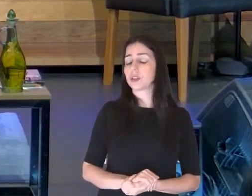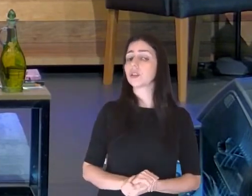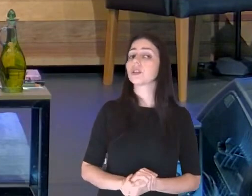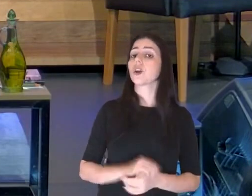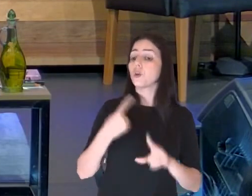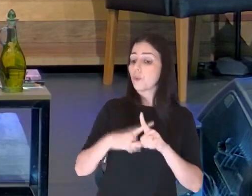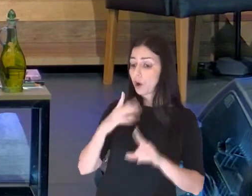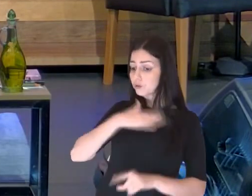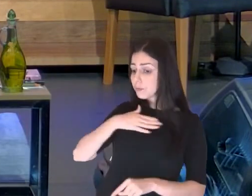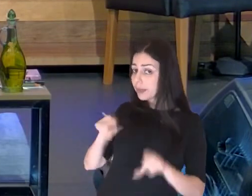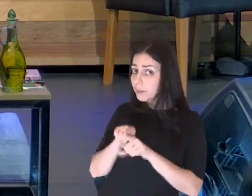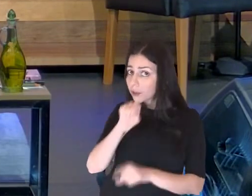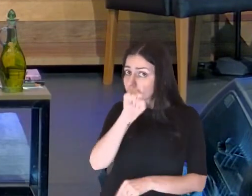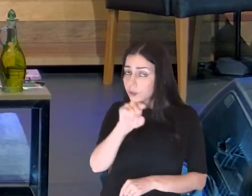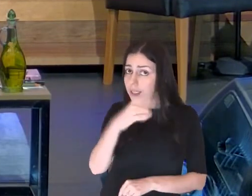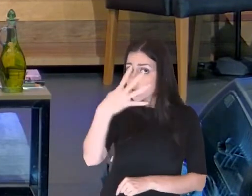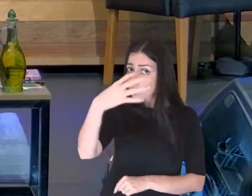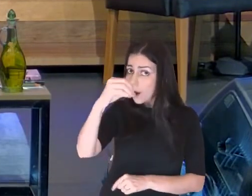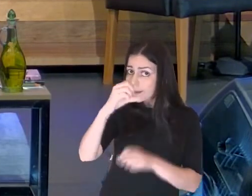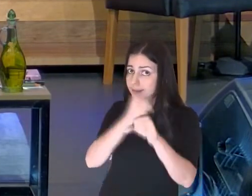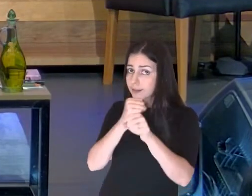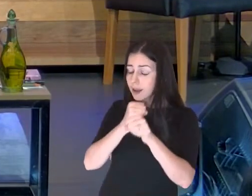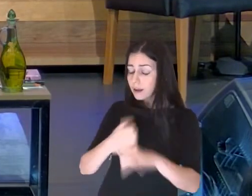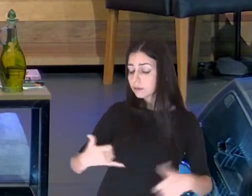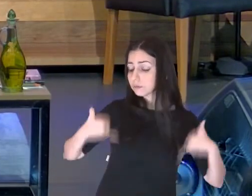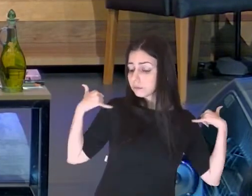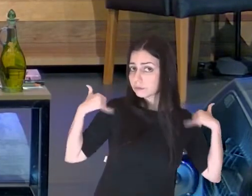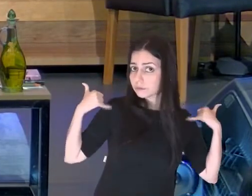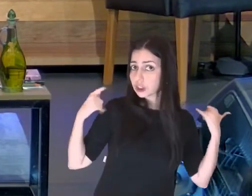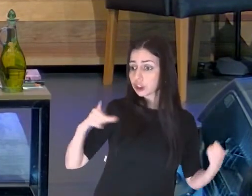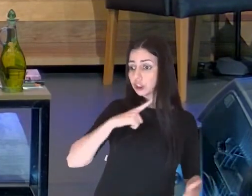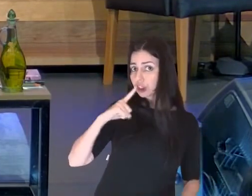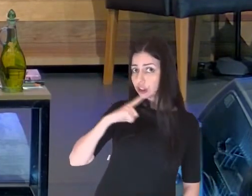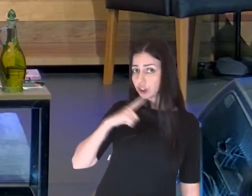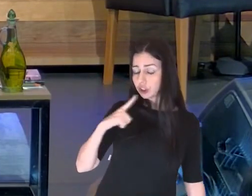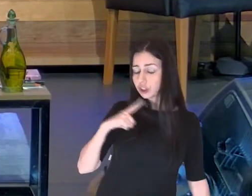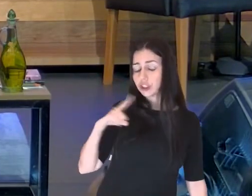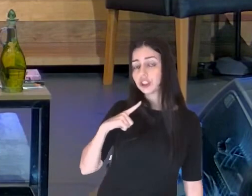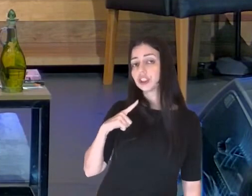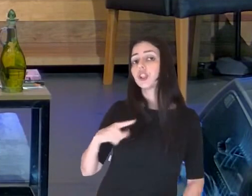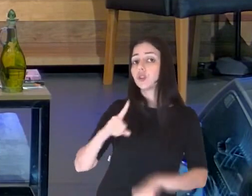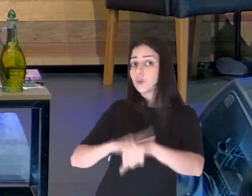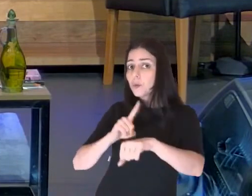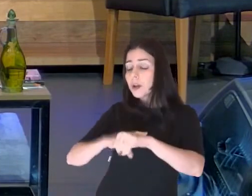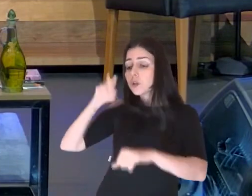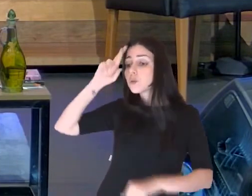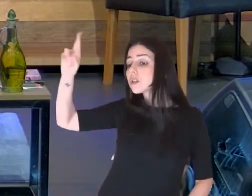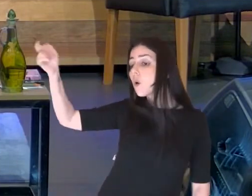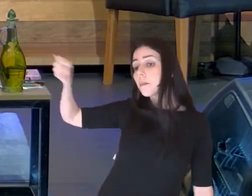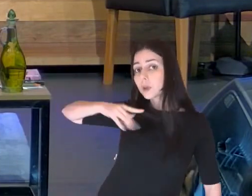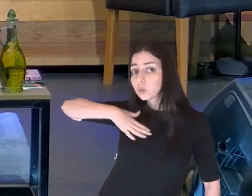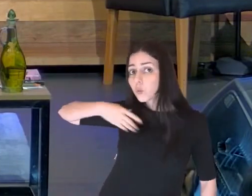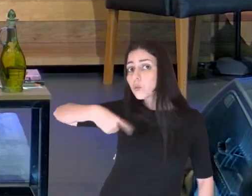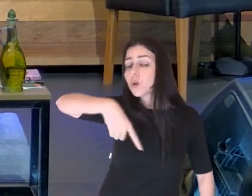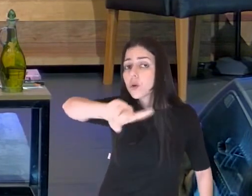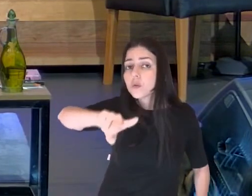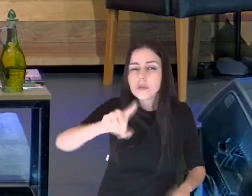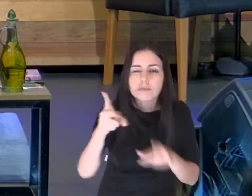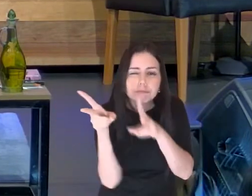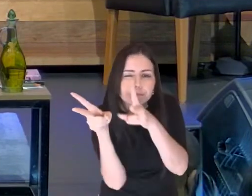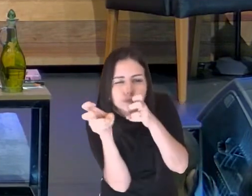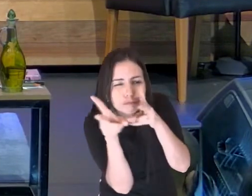e de ti. 40 anos tinha eu quando Moisés, servo do Senhor, me enviou de Cades Barneia a espiar